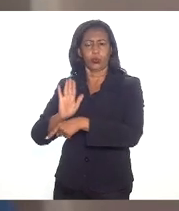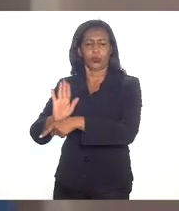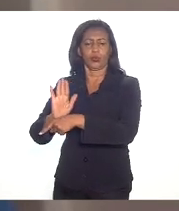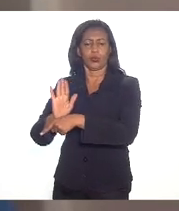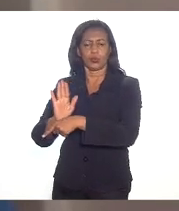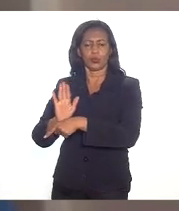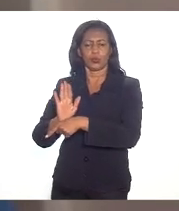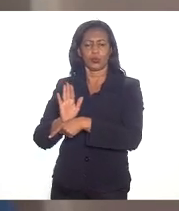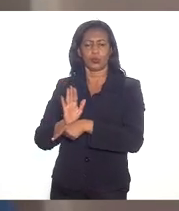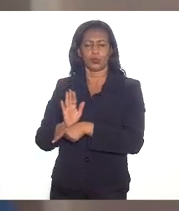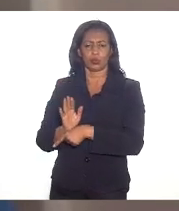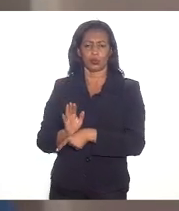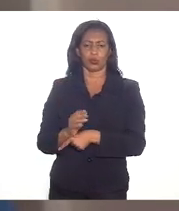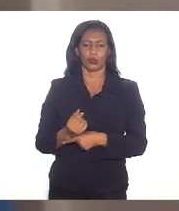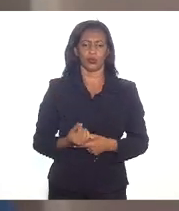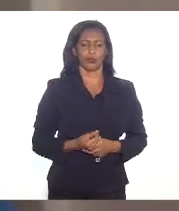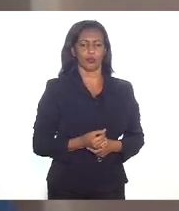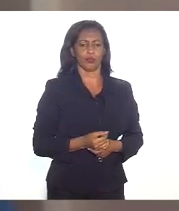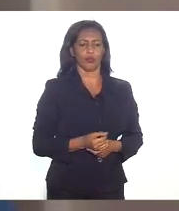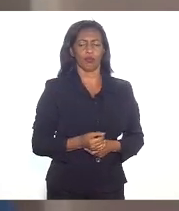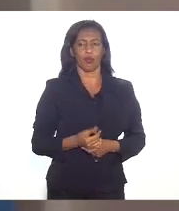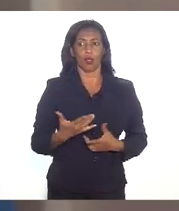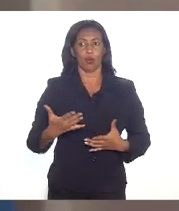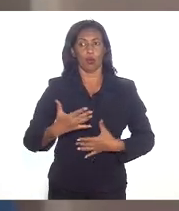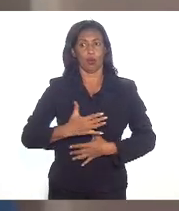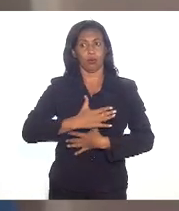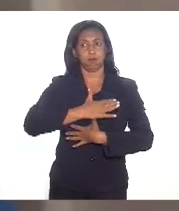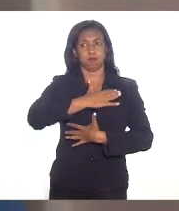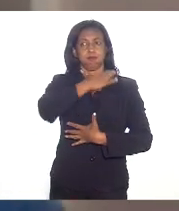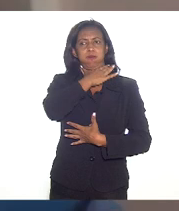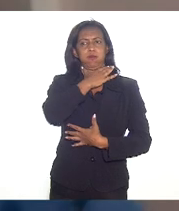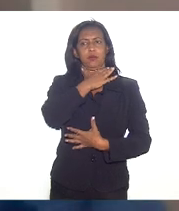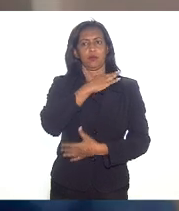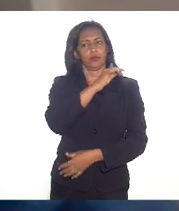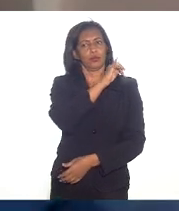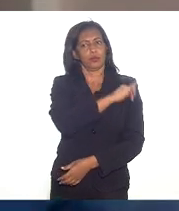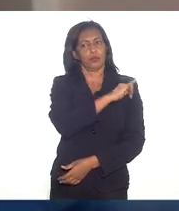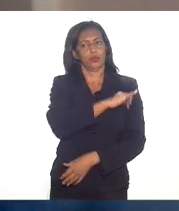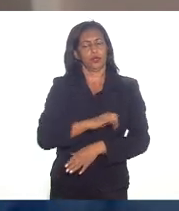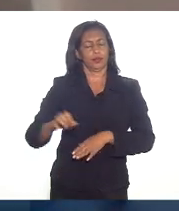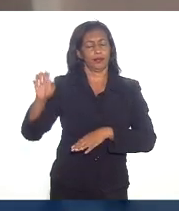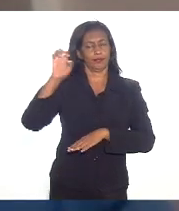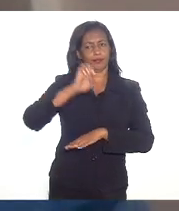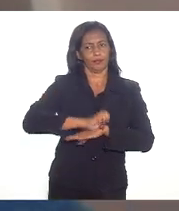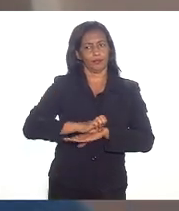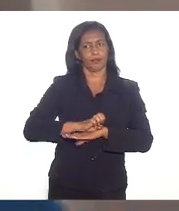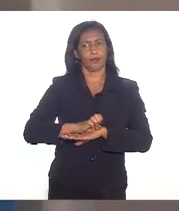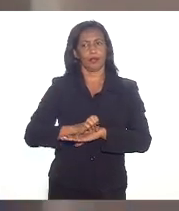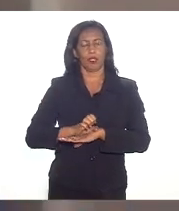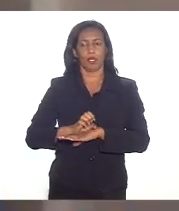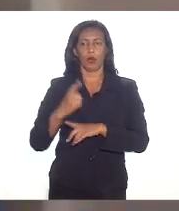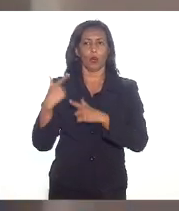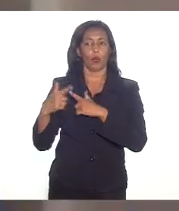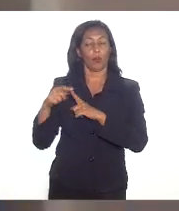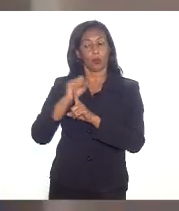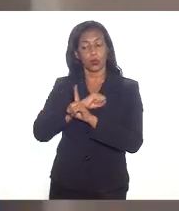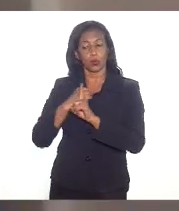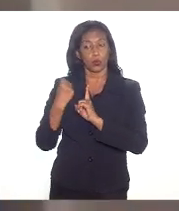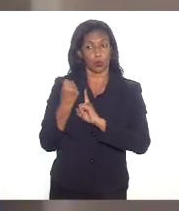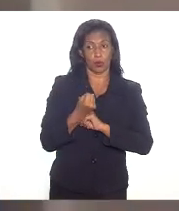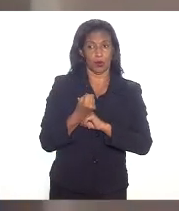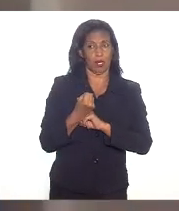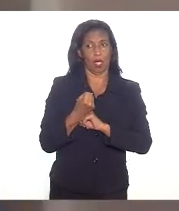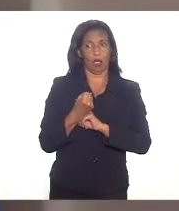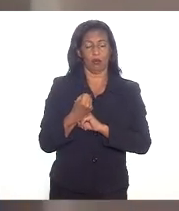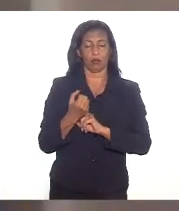decisivamente com a falência do estado do Rio de Janeiro e um caos social e uma convulsão social que não dá para prever sem